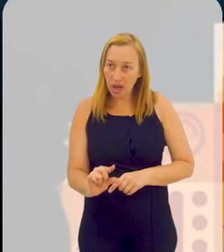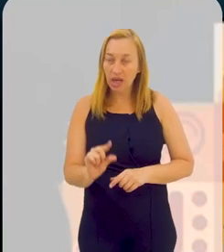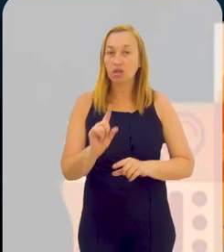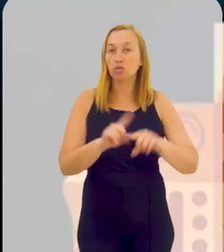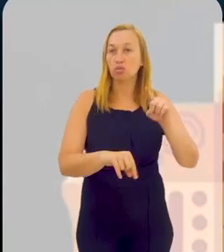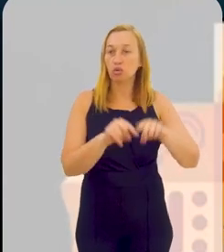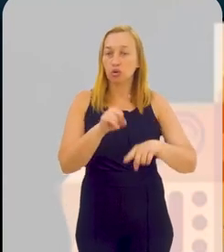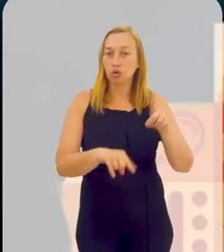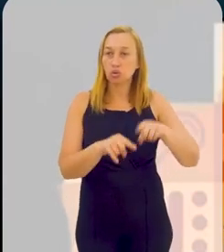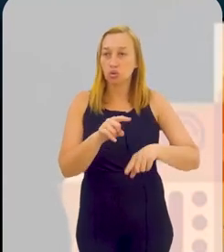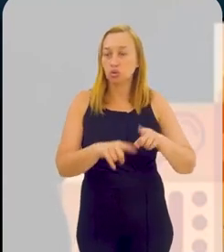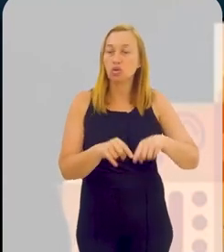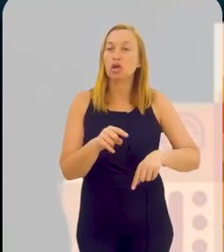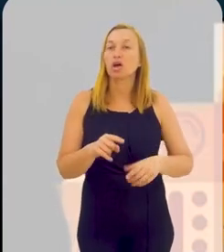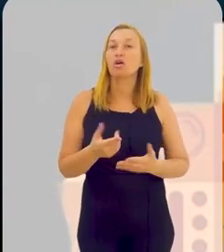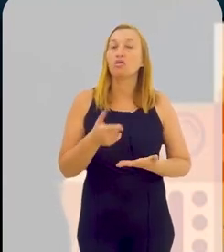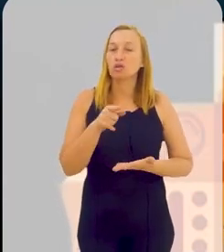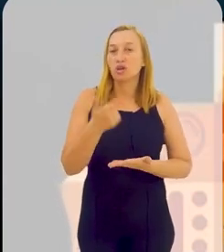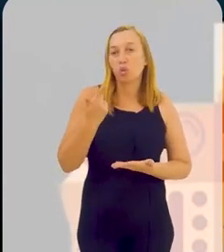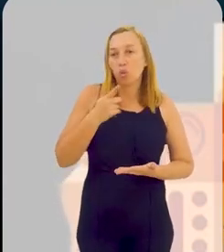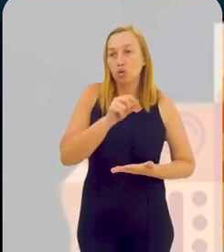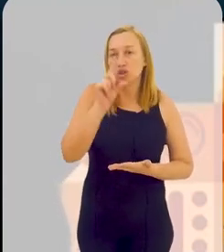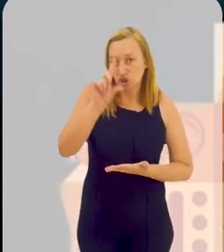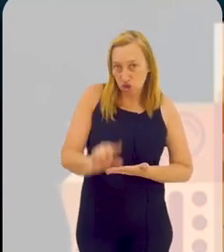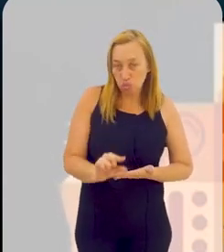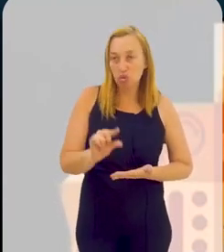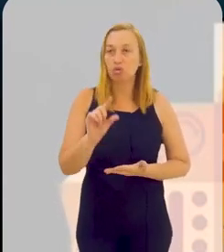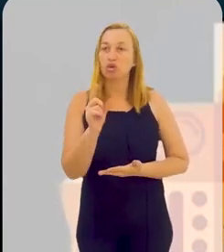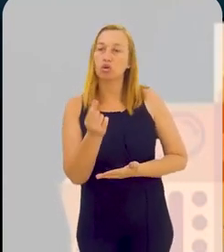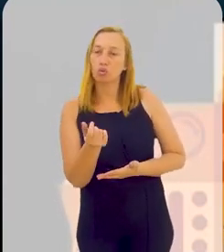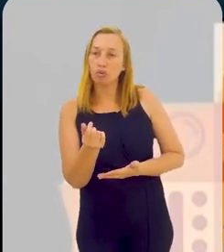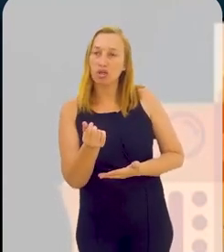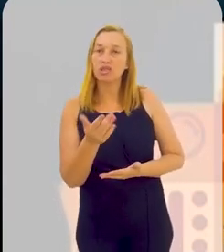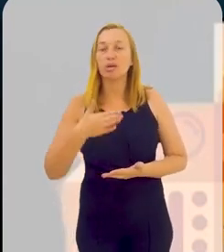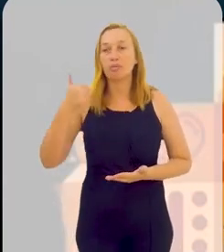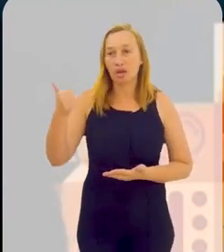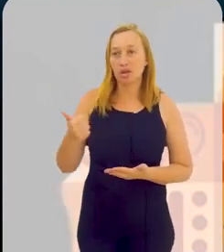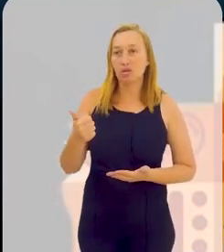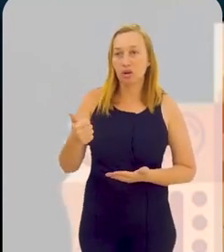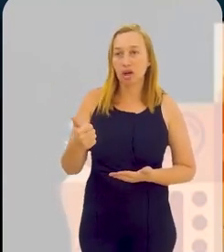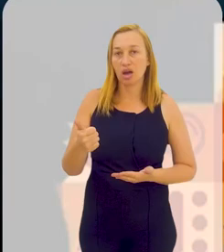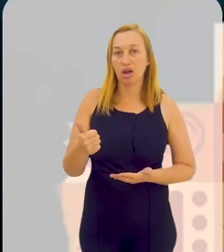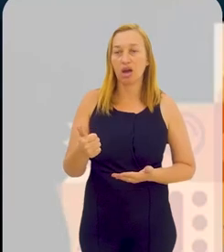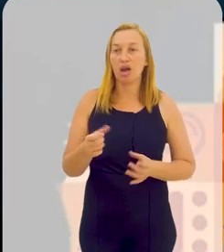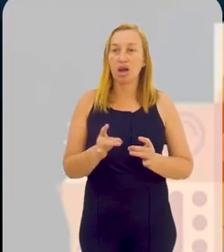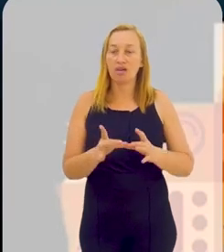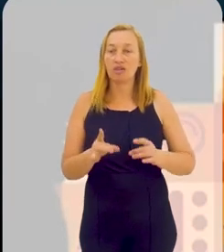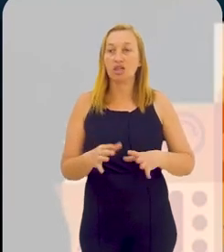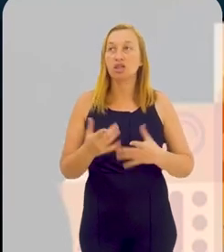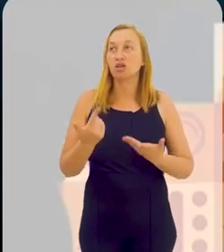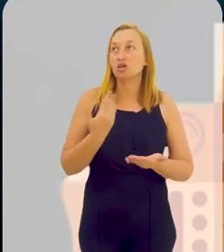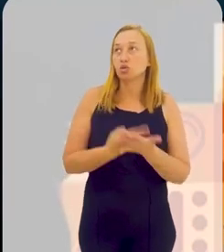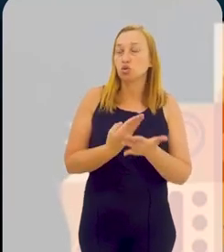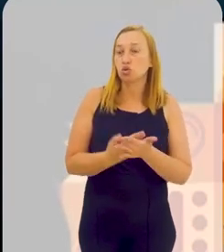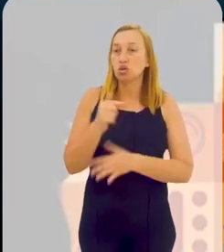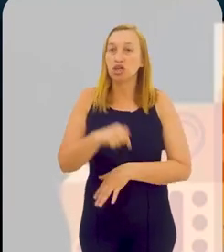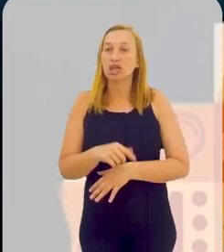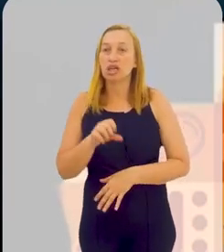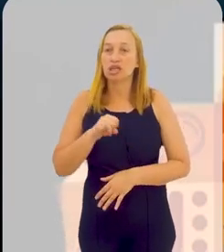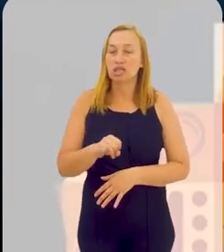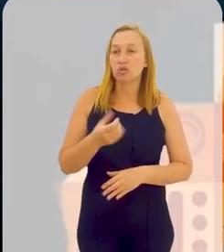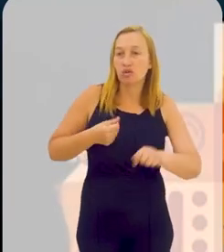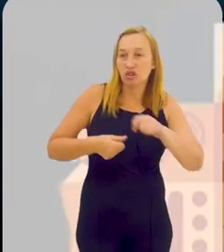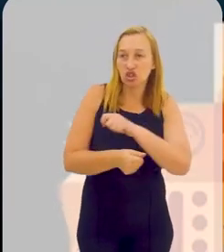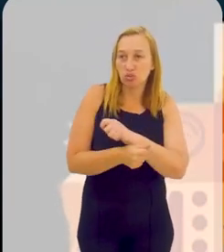mais barato aquele produto na ponta, você consegue reduzir o preço e melhorar, inclusive, a emissão. Porque nós fizemos um estudo